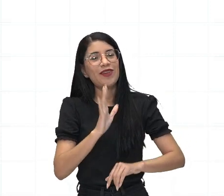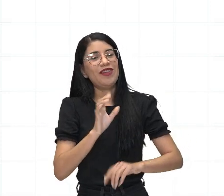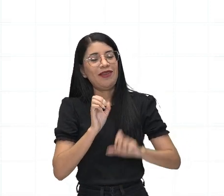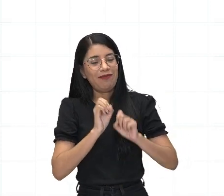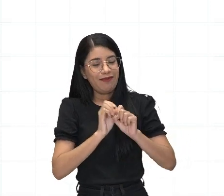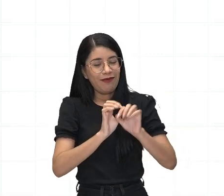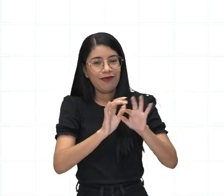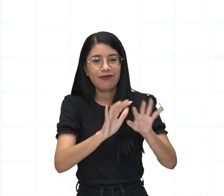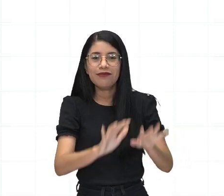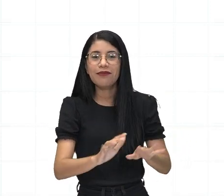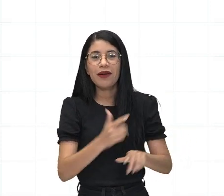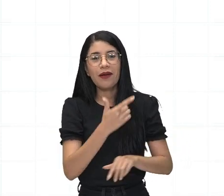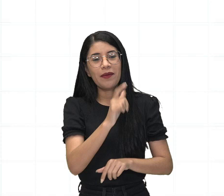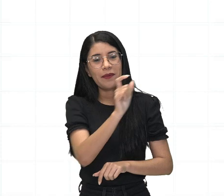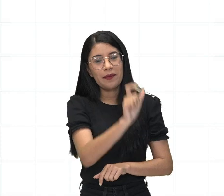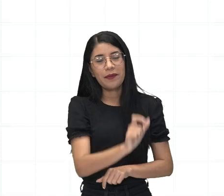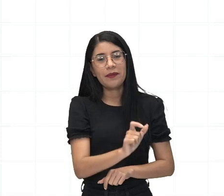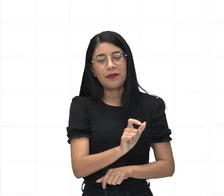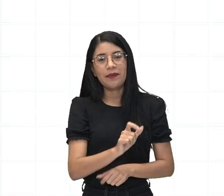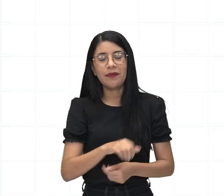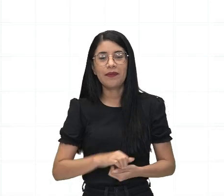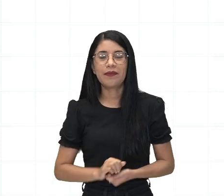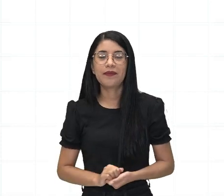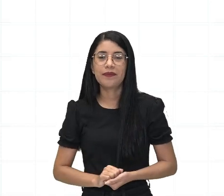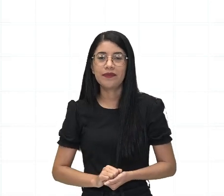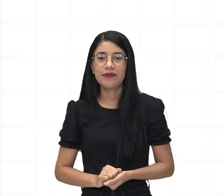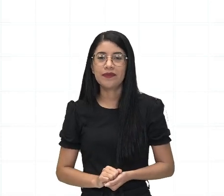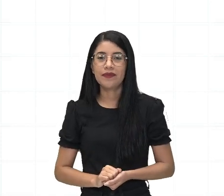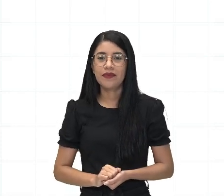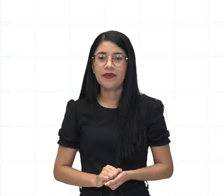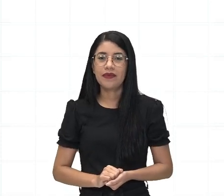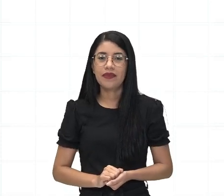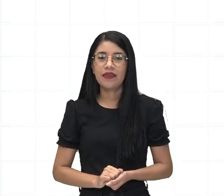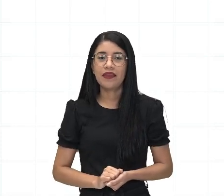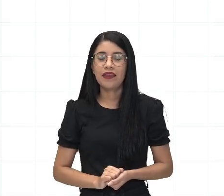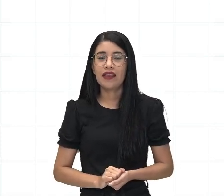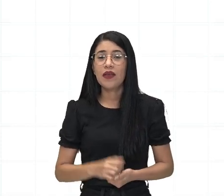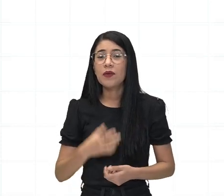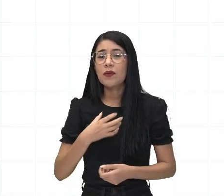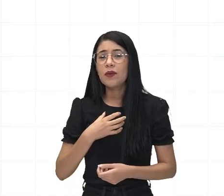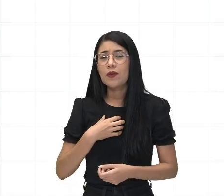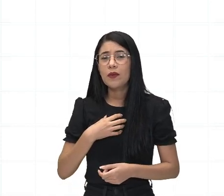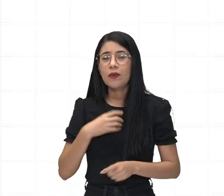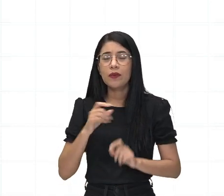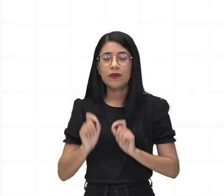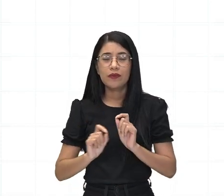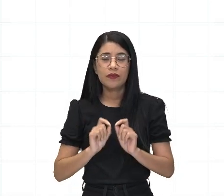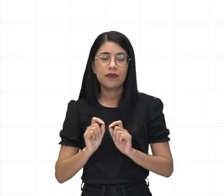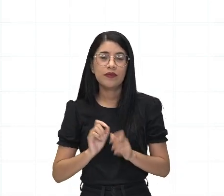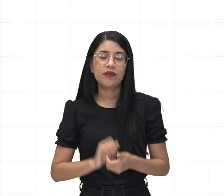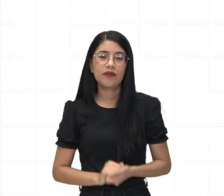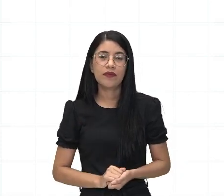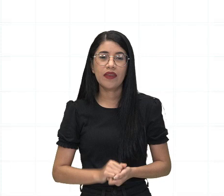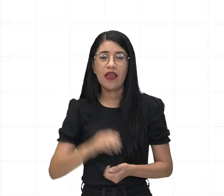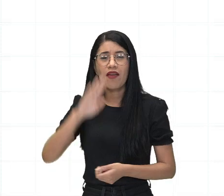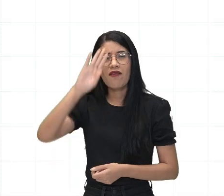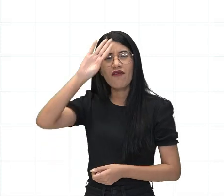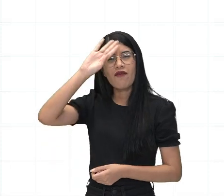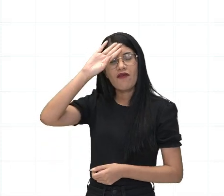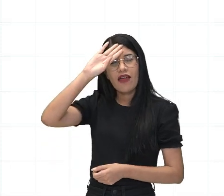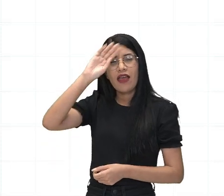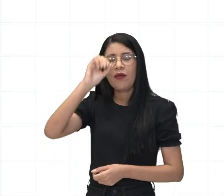transmitiu, né, o vírus ali da gripe, tá? Os sinais e sintomas são